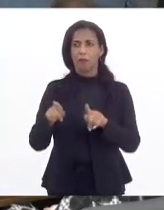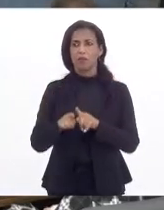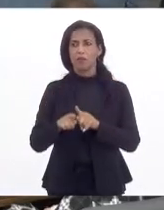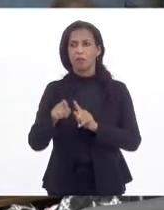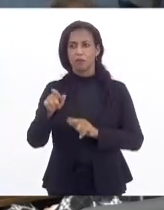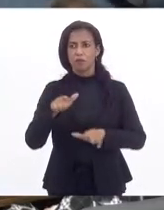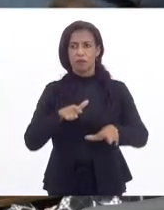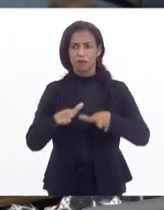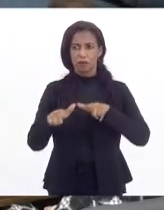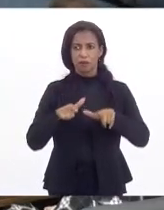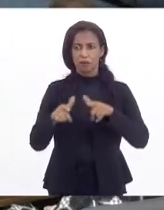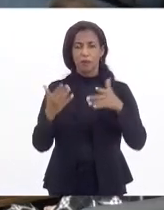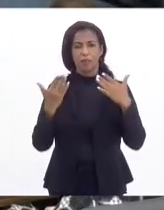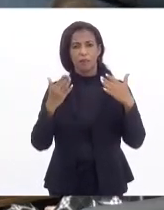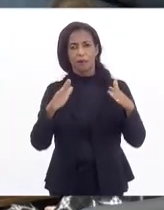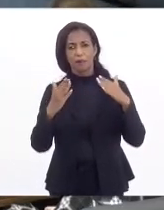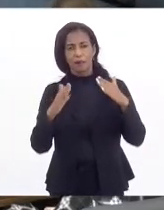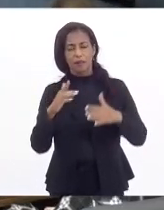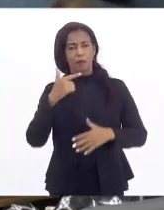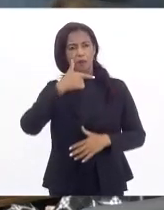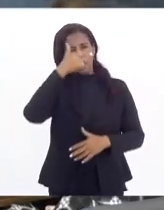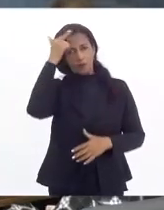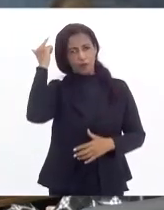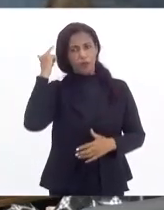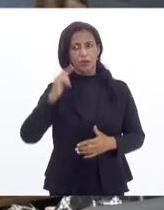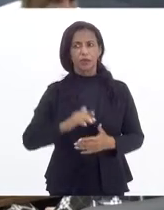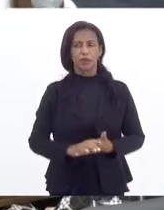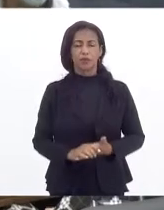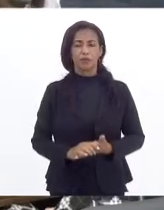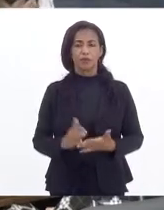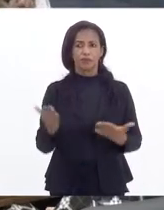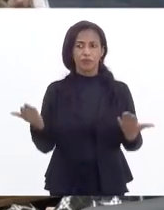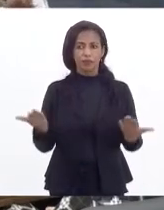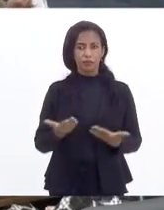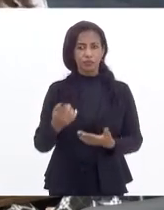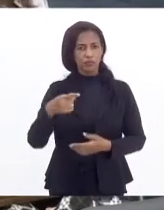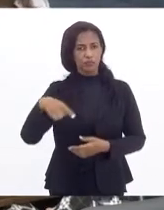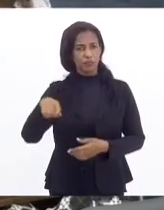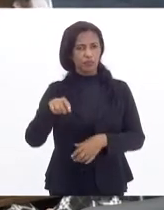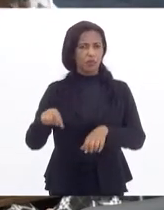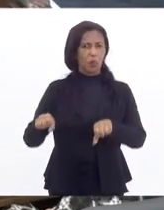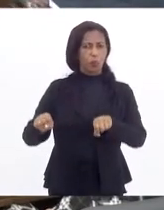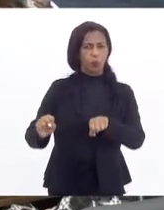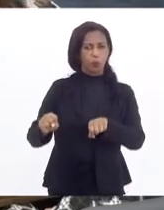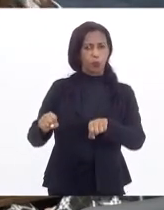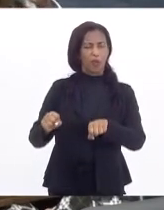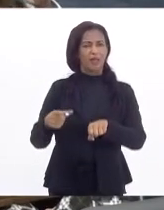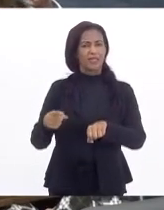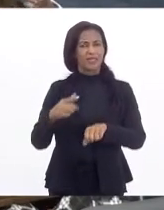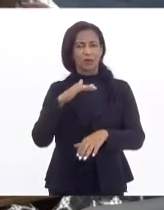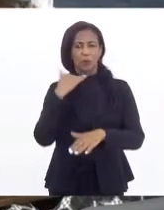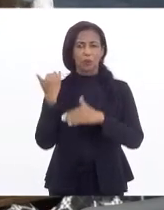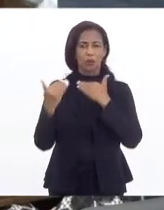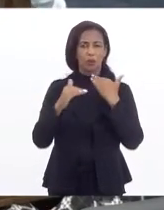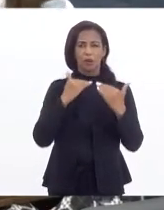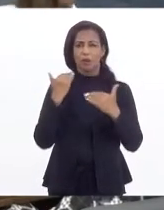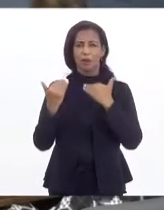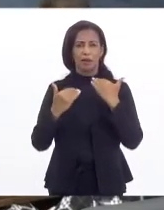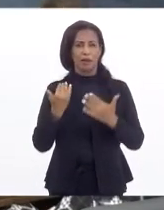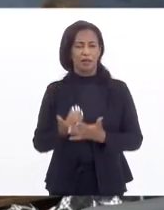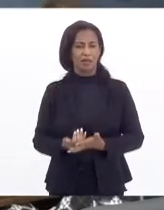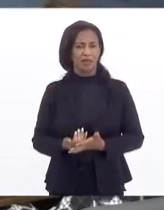projeto. Parabéns, deputado Luiz Paulo. Hoje, esses motoqueiros estão sendo exterminados. É